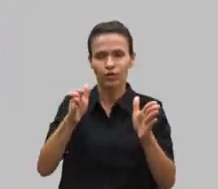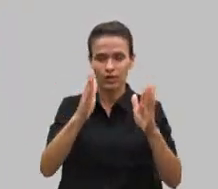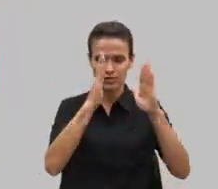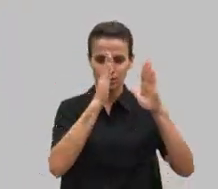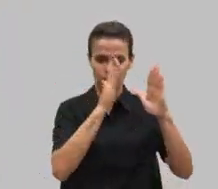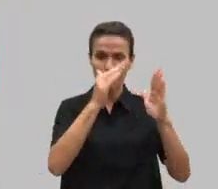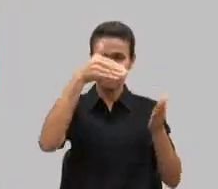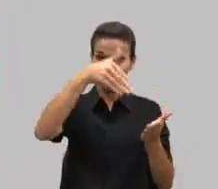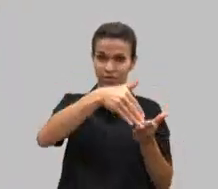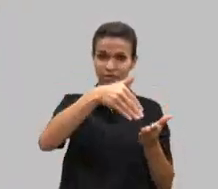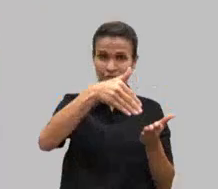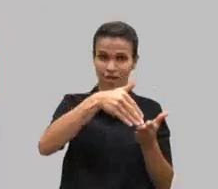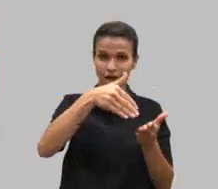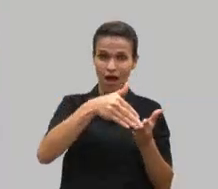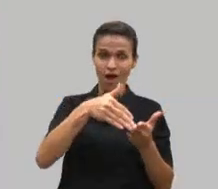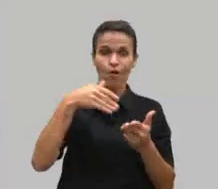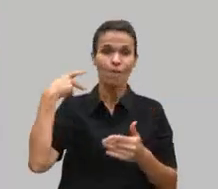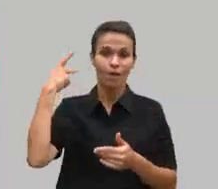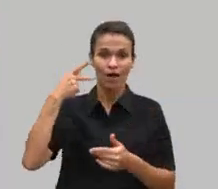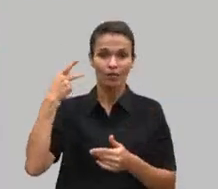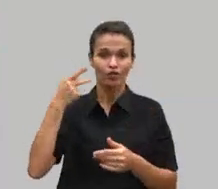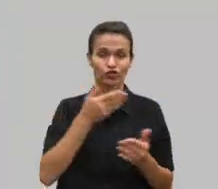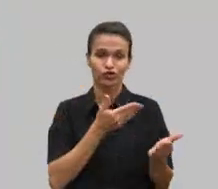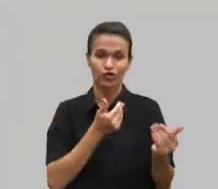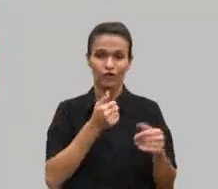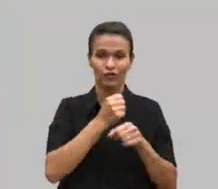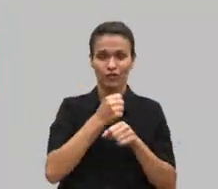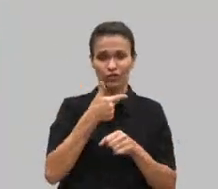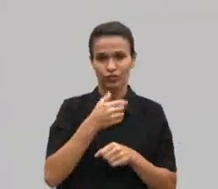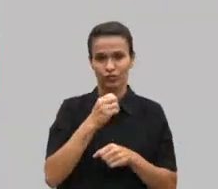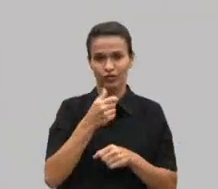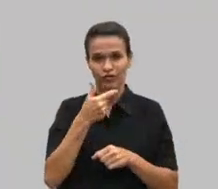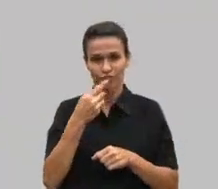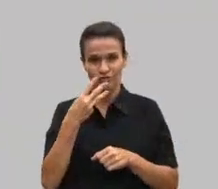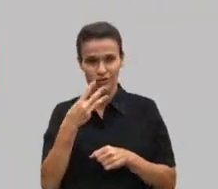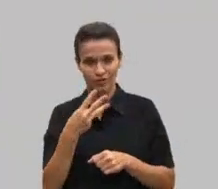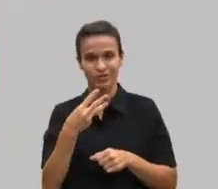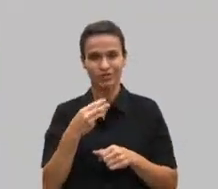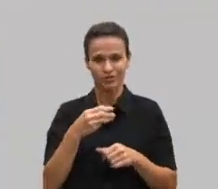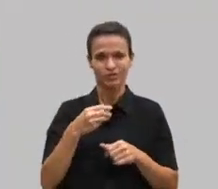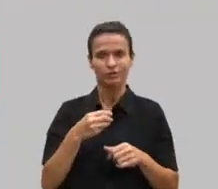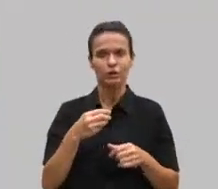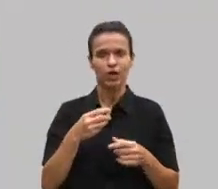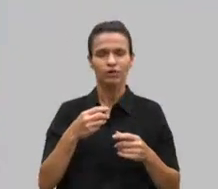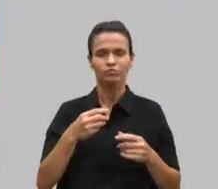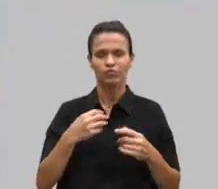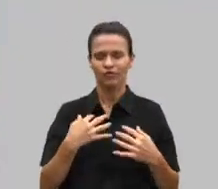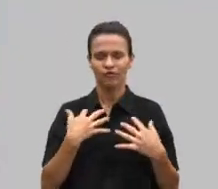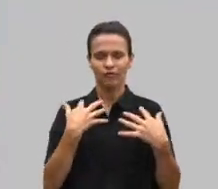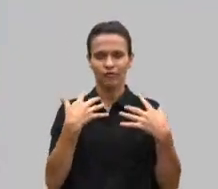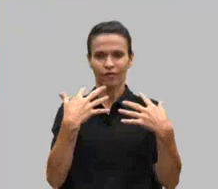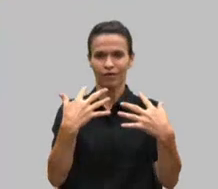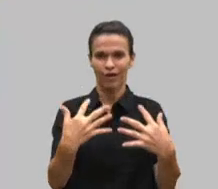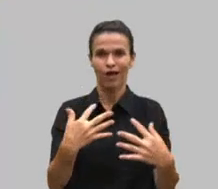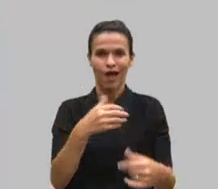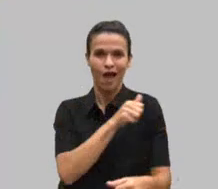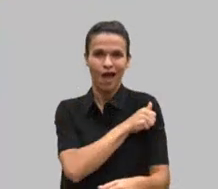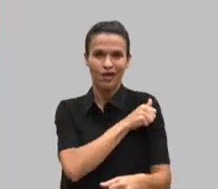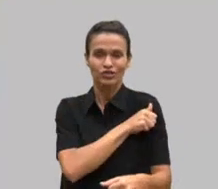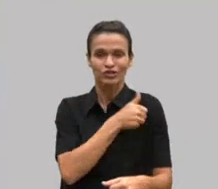do Parlamento jovem 2023 que reúne aqui na Assembleia estudantes de 132